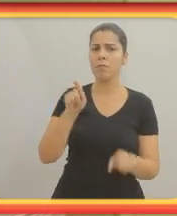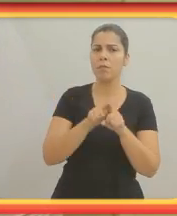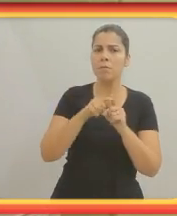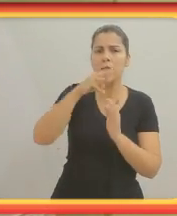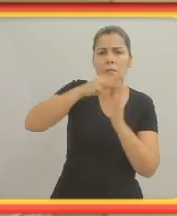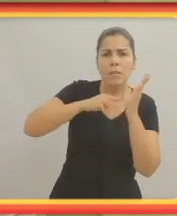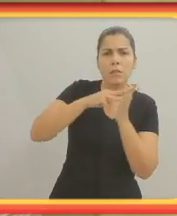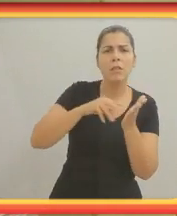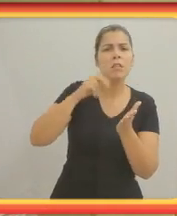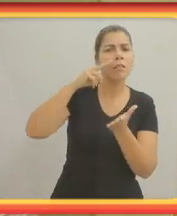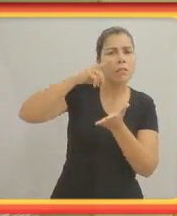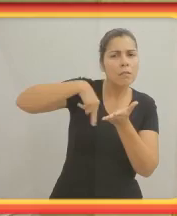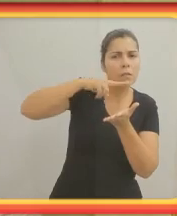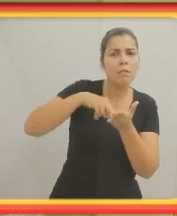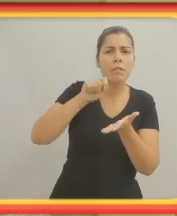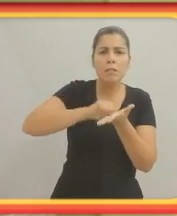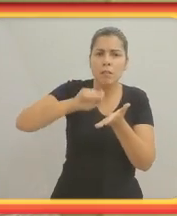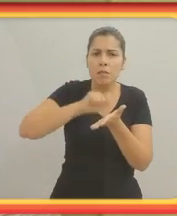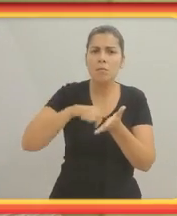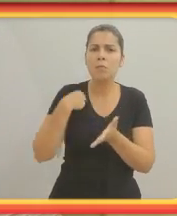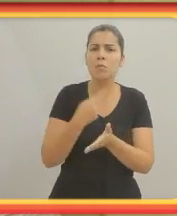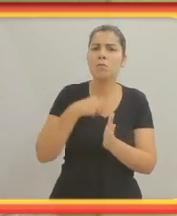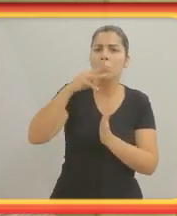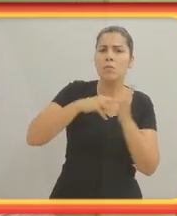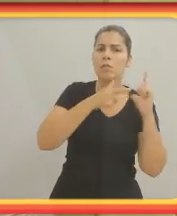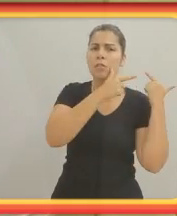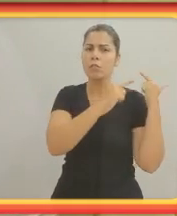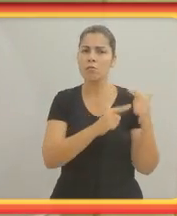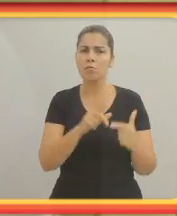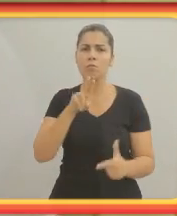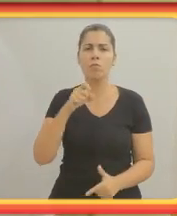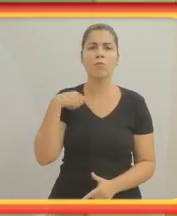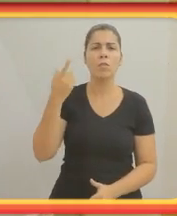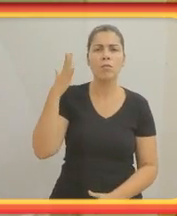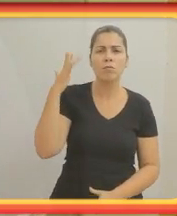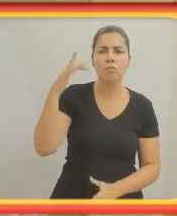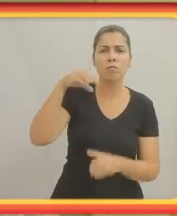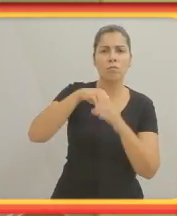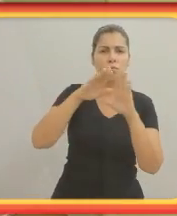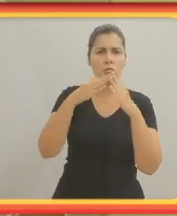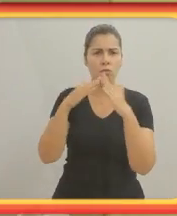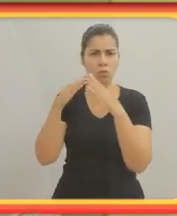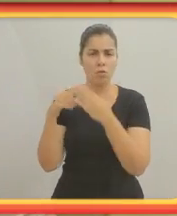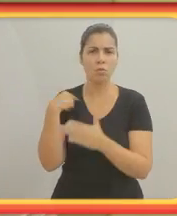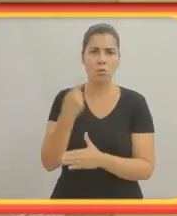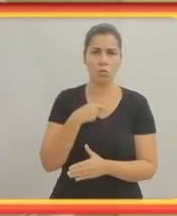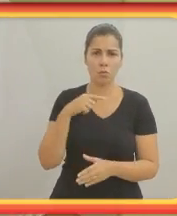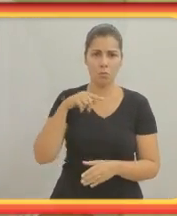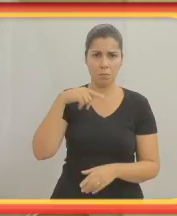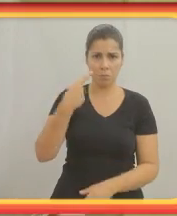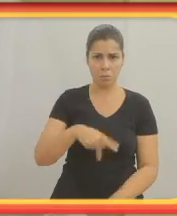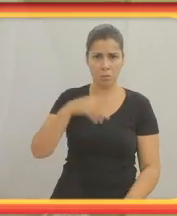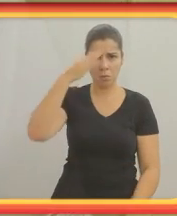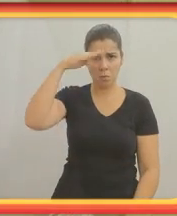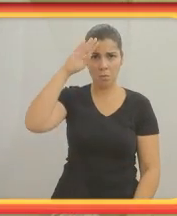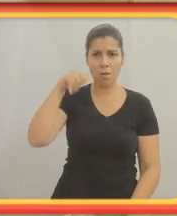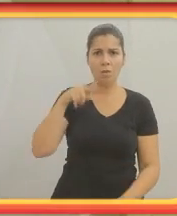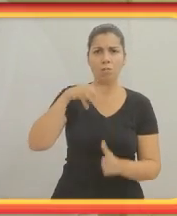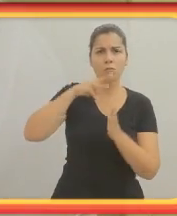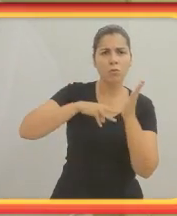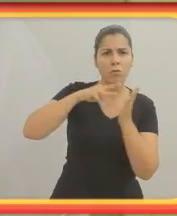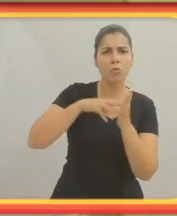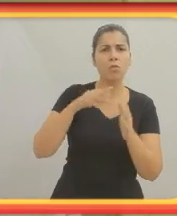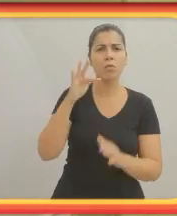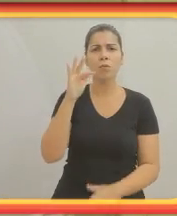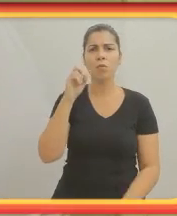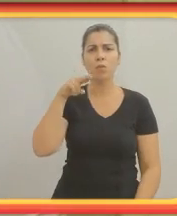de leitura global, e sim um método de leitura escrita, mas com um método tradicional, usado em quase todas as escolas do